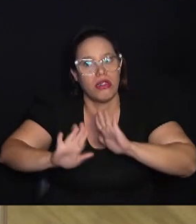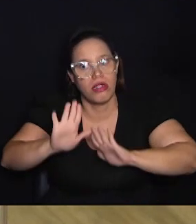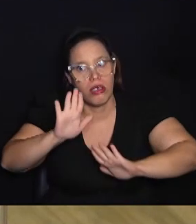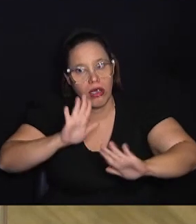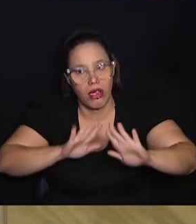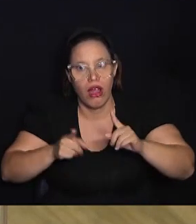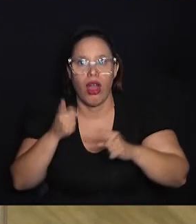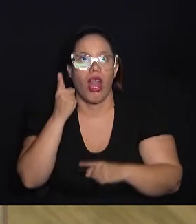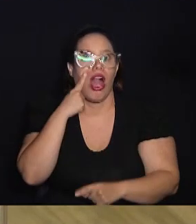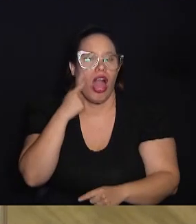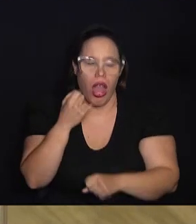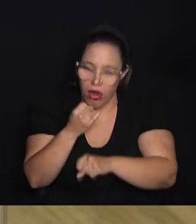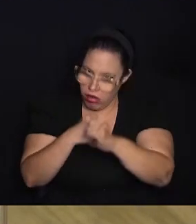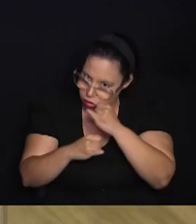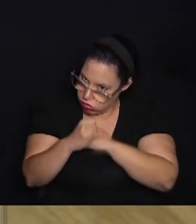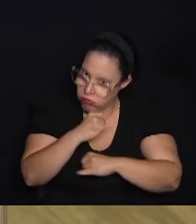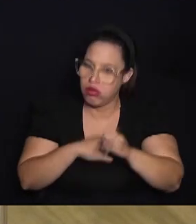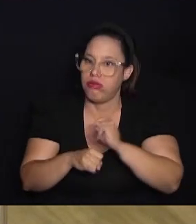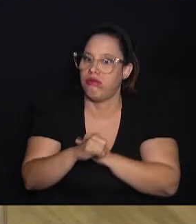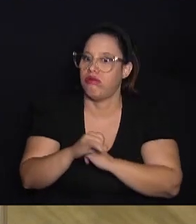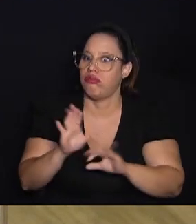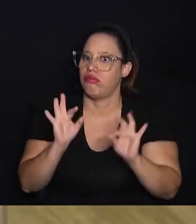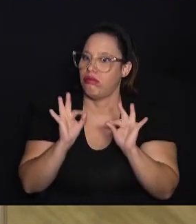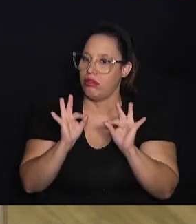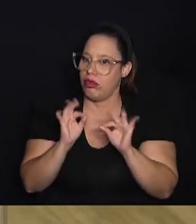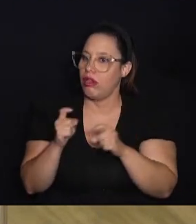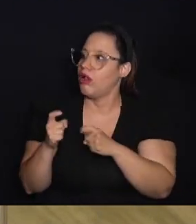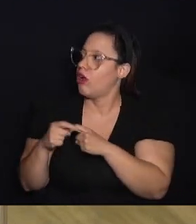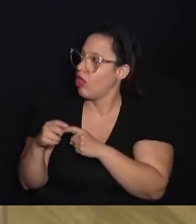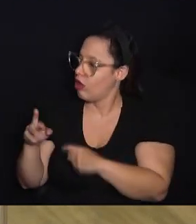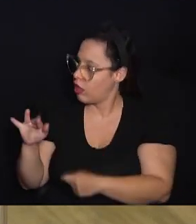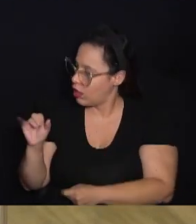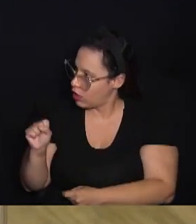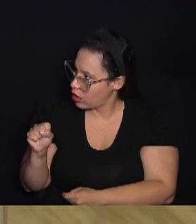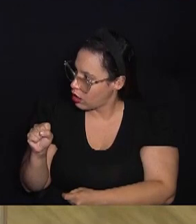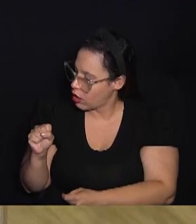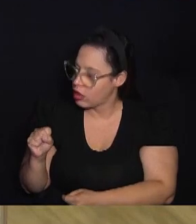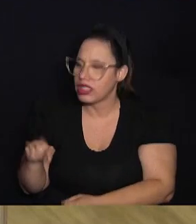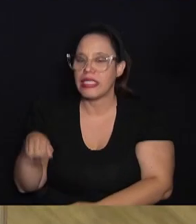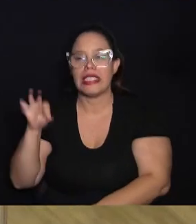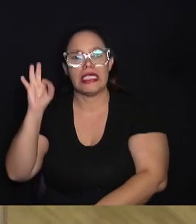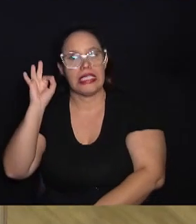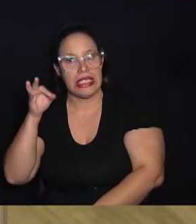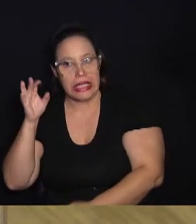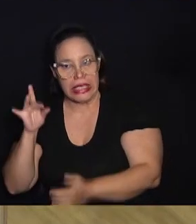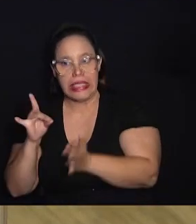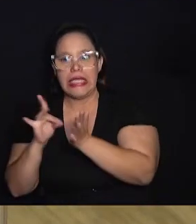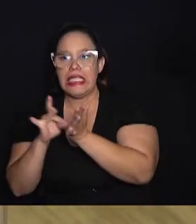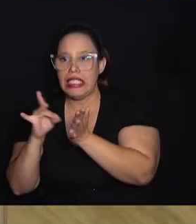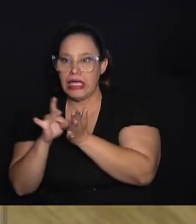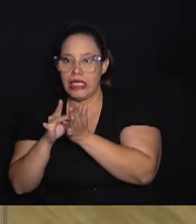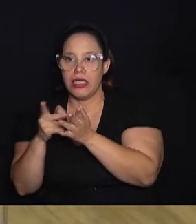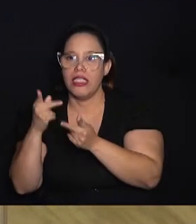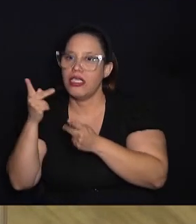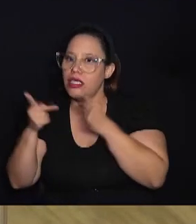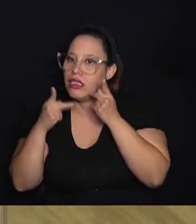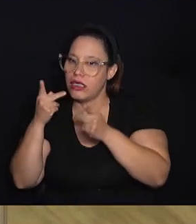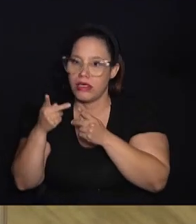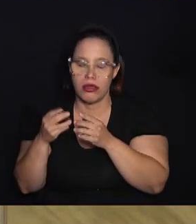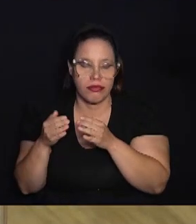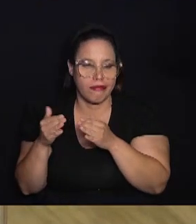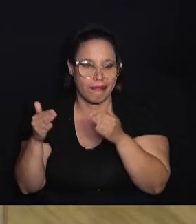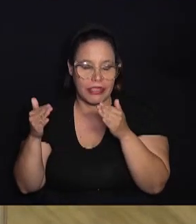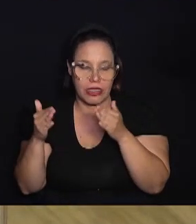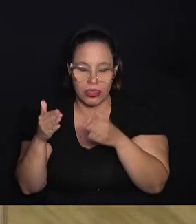o que você vê na internet não é isso D thí exatamente era coisa que a gente estava conversando eu acho que dentro da Saúde